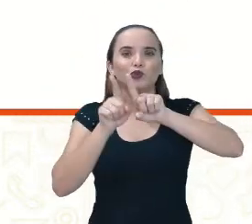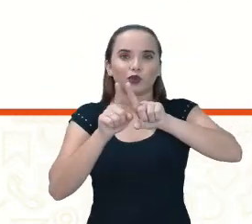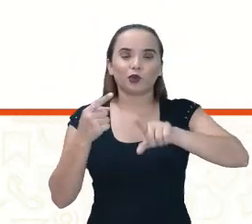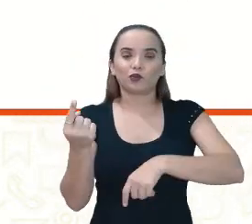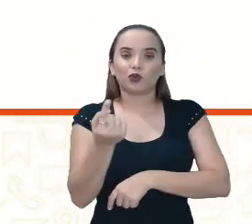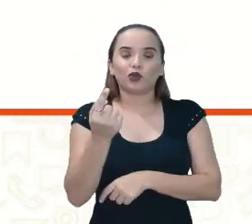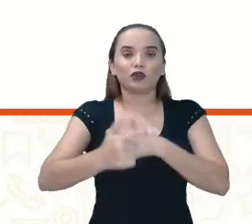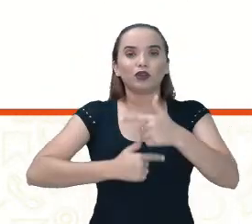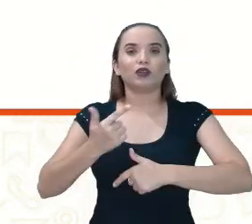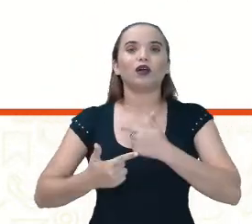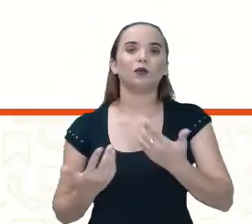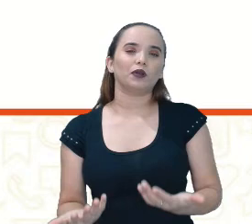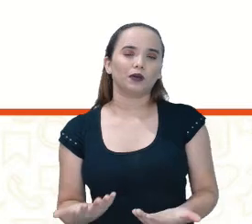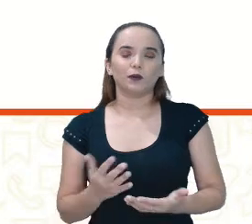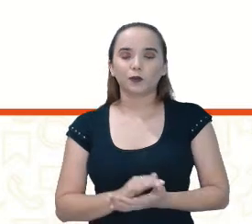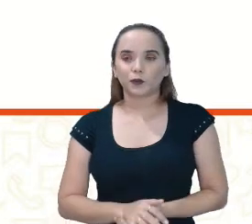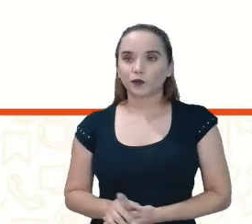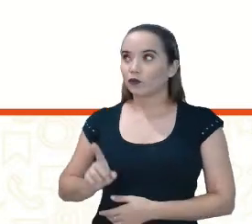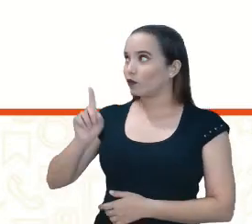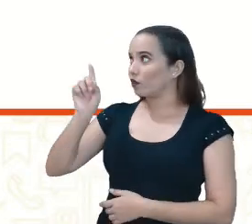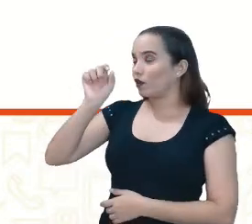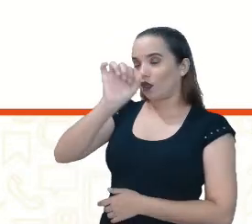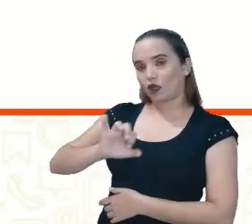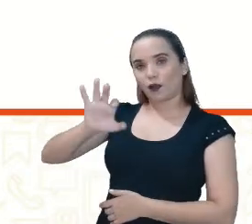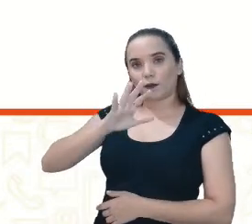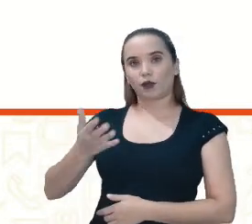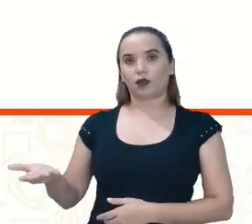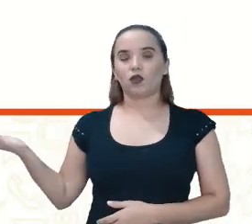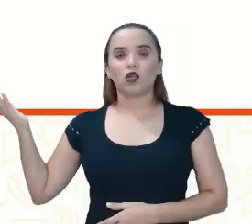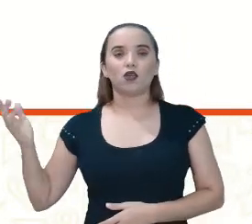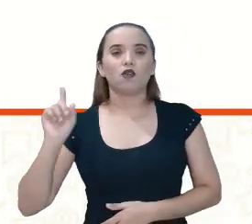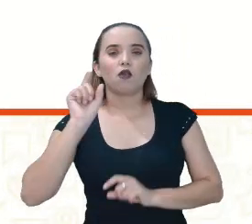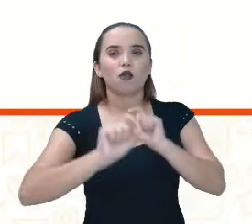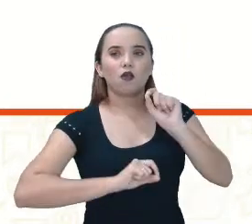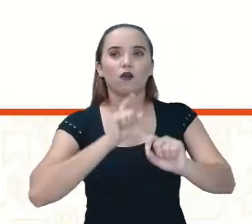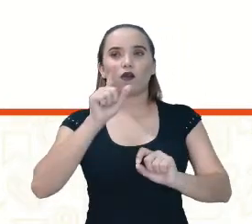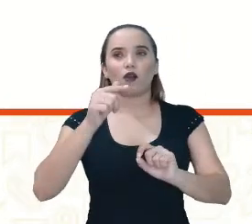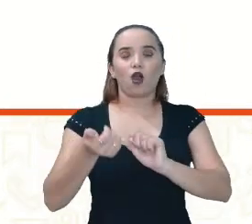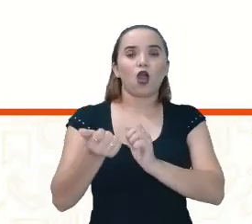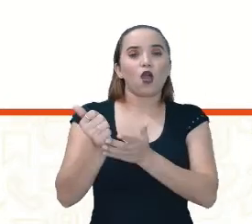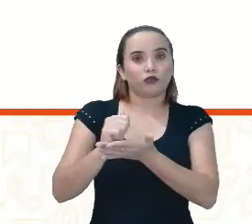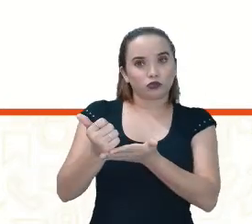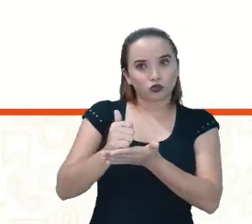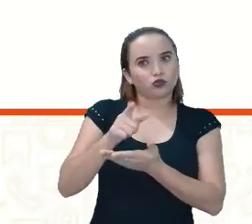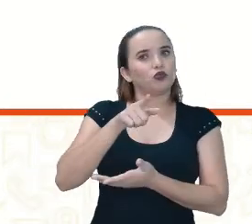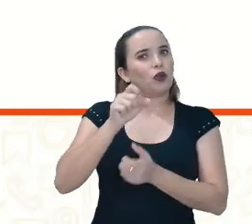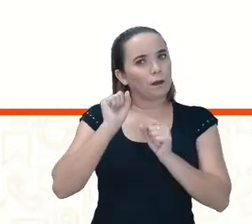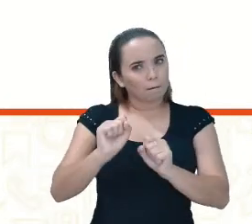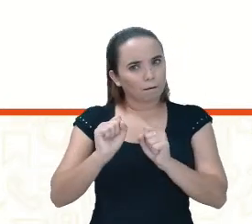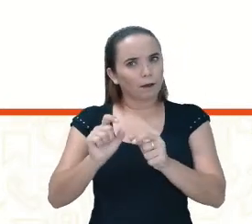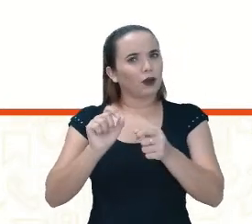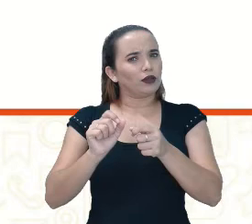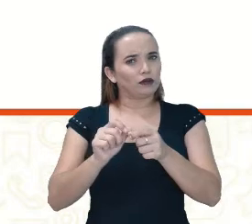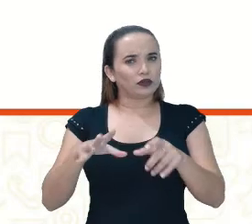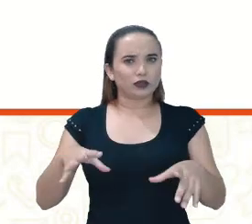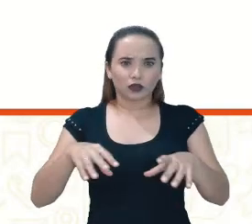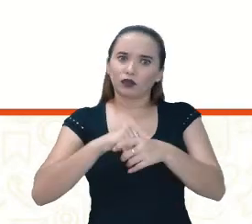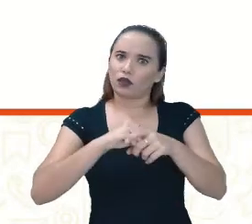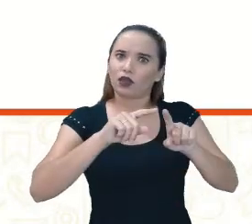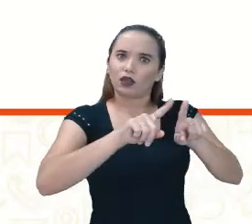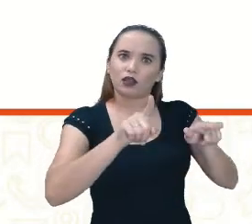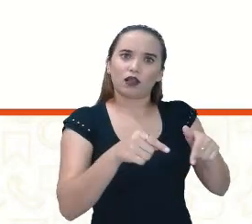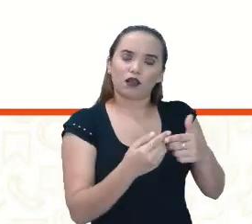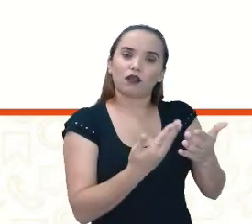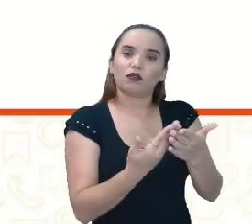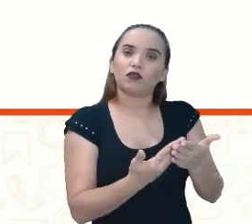figura que é um trabalho, é um jogo que pode ser confeccionado na sala de aula. Então, pega os